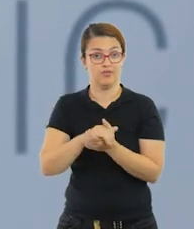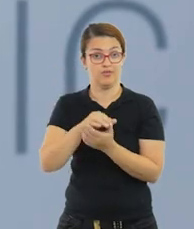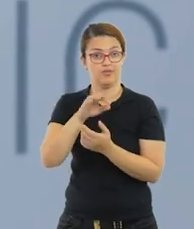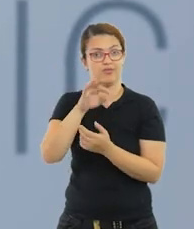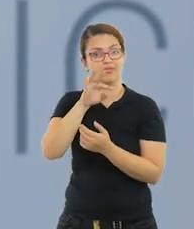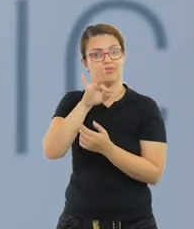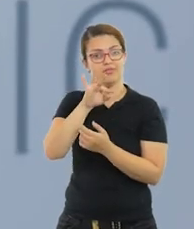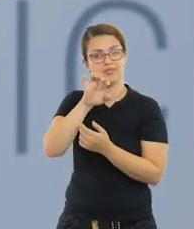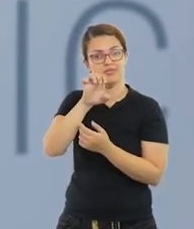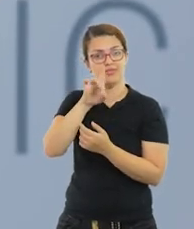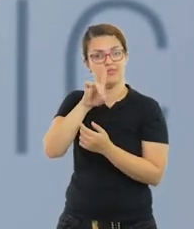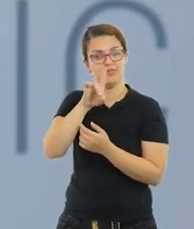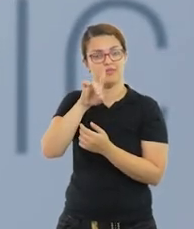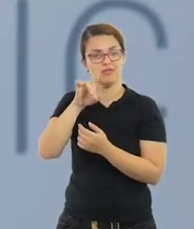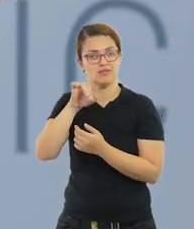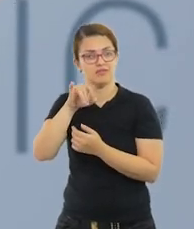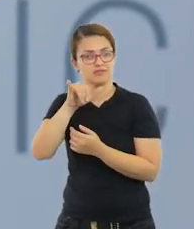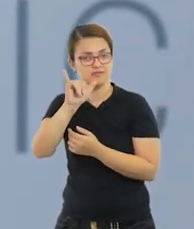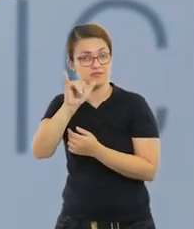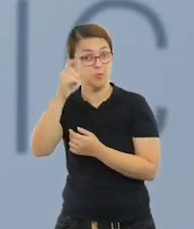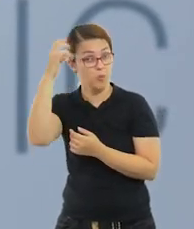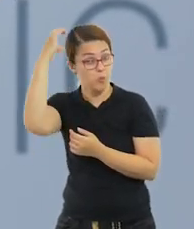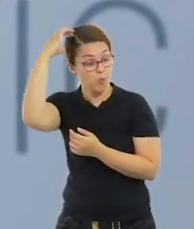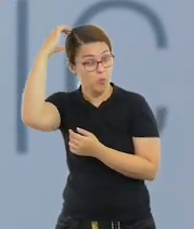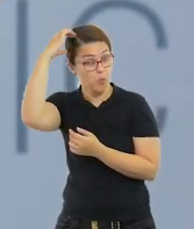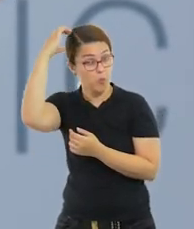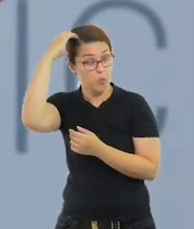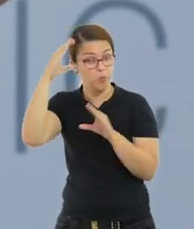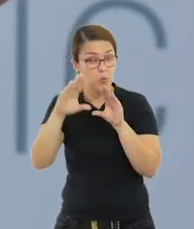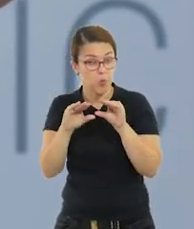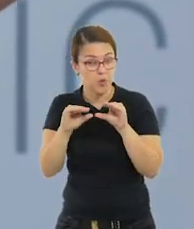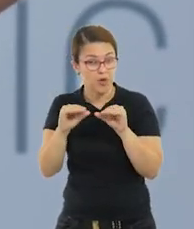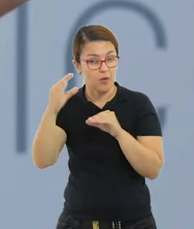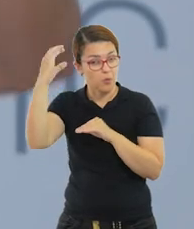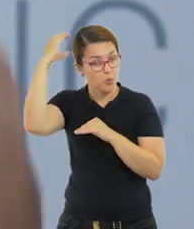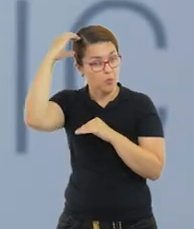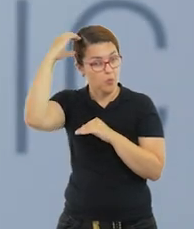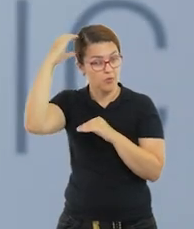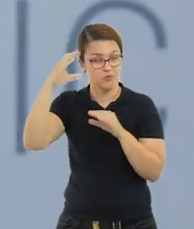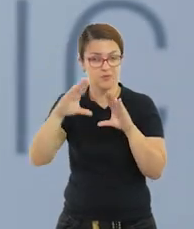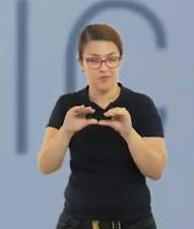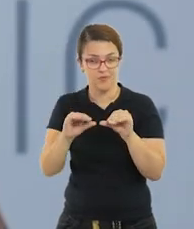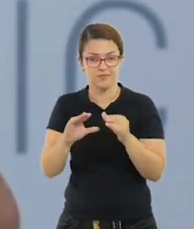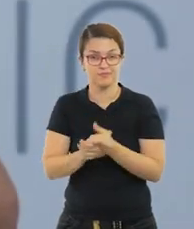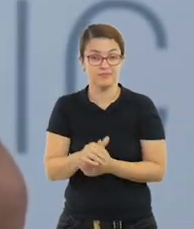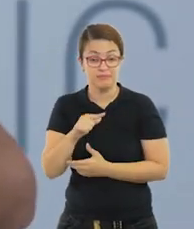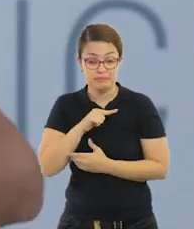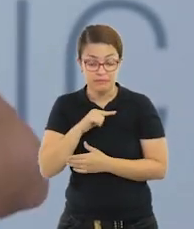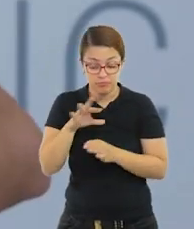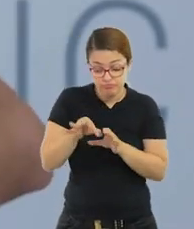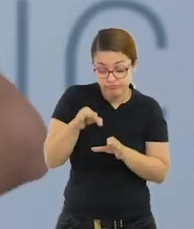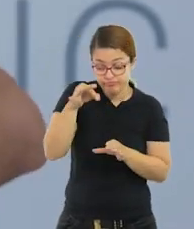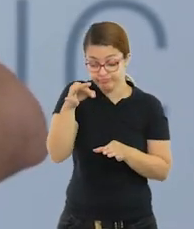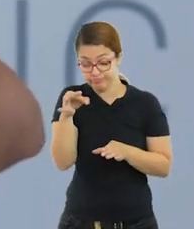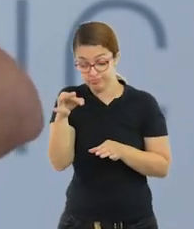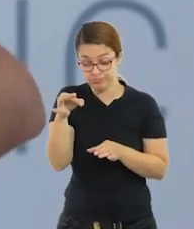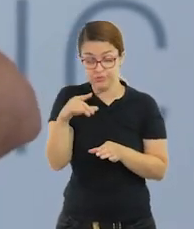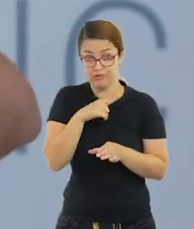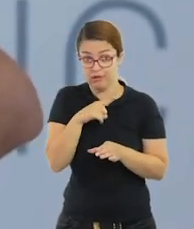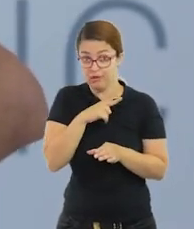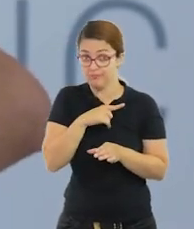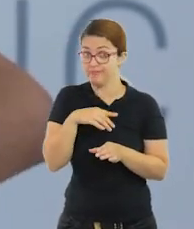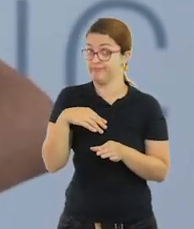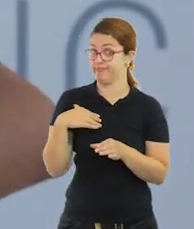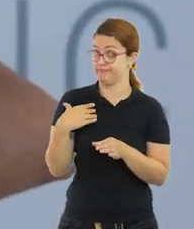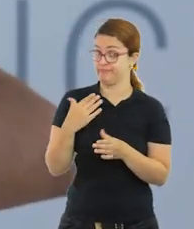é o Teddy Bear. Teddy Bear, que é o urso de pelúcia. O que mais que eu tenho aqui na minha box,